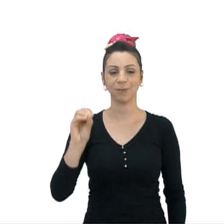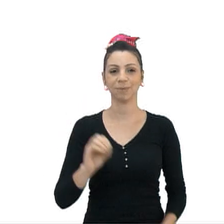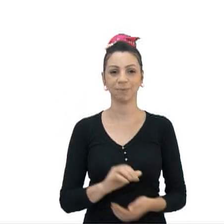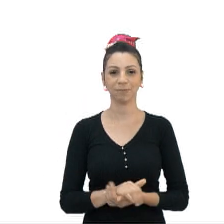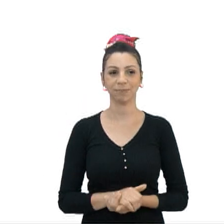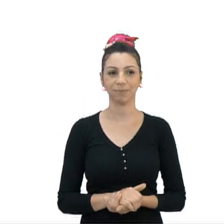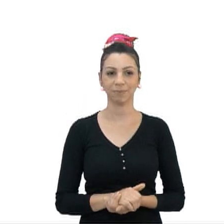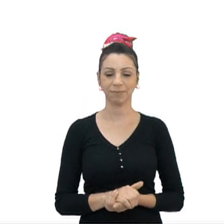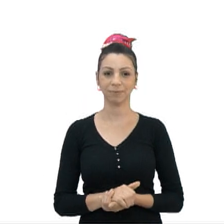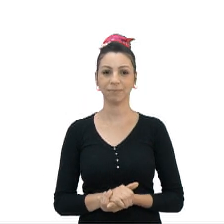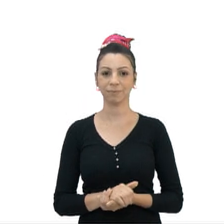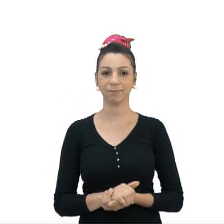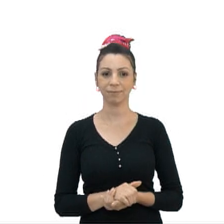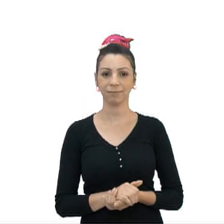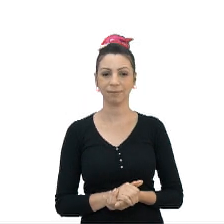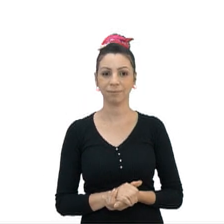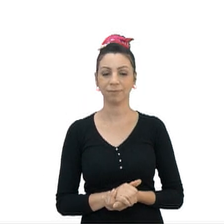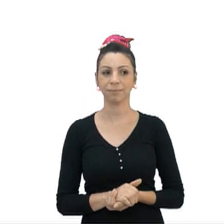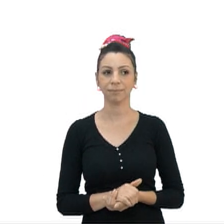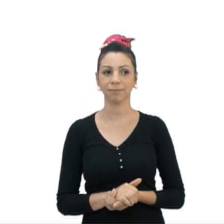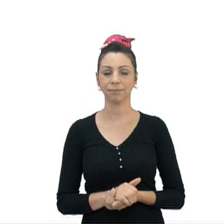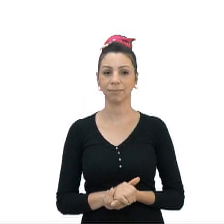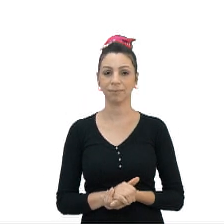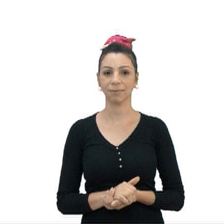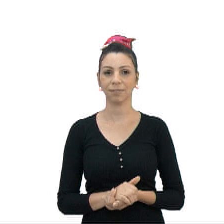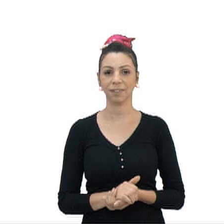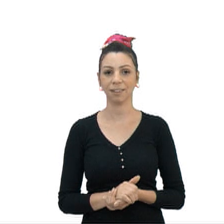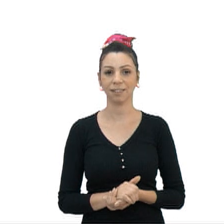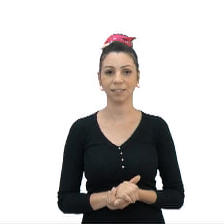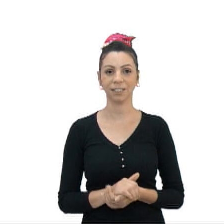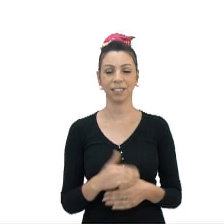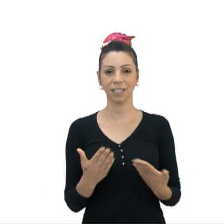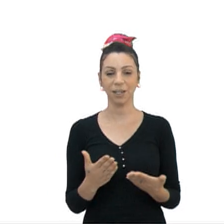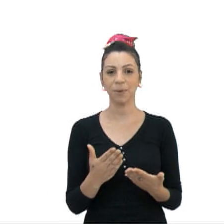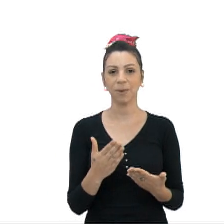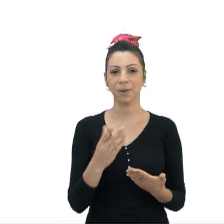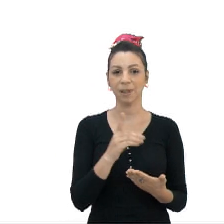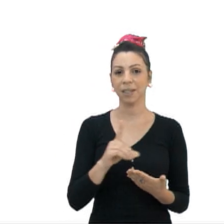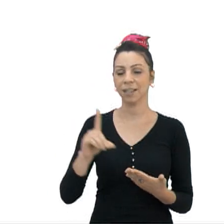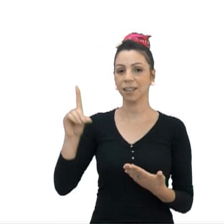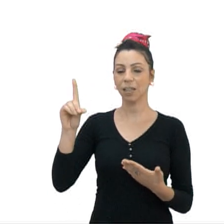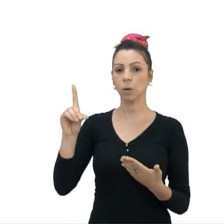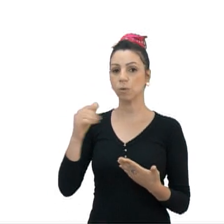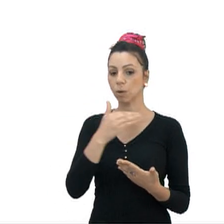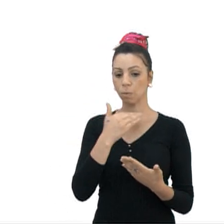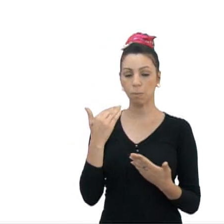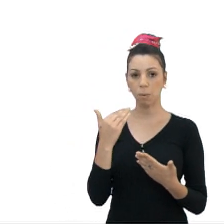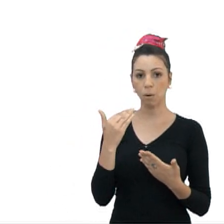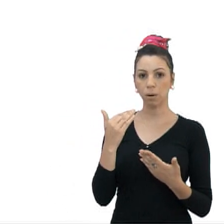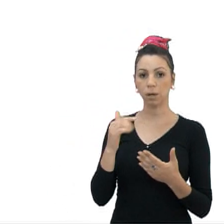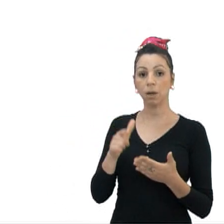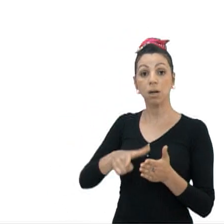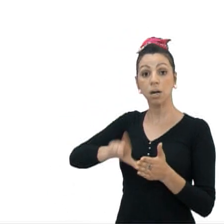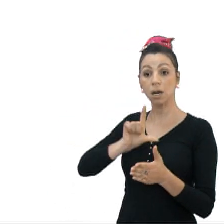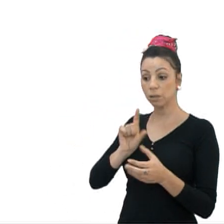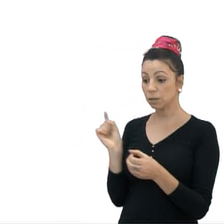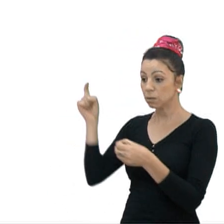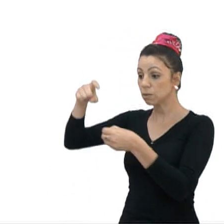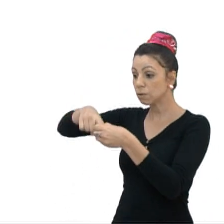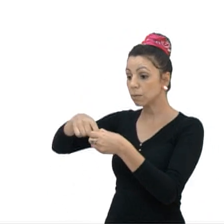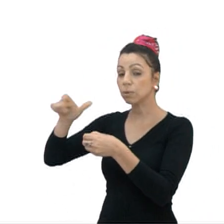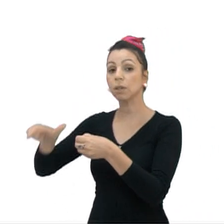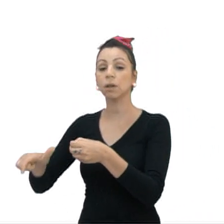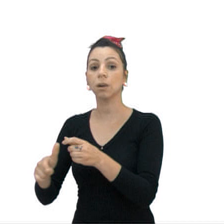Canção do Exílio. Não permita, Deus, que eu morra sem que eu volte para lá, sem que desfrute os primores que